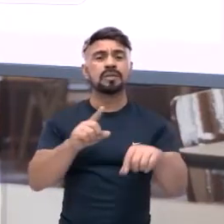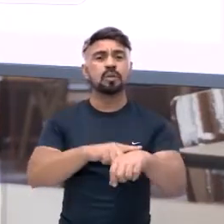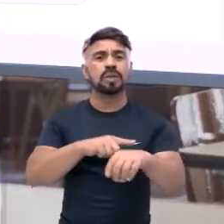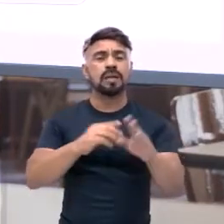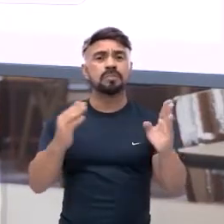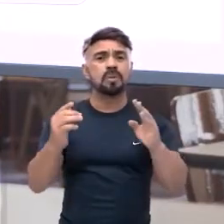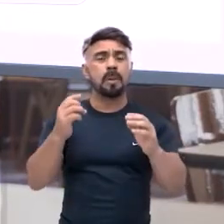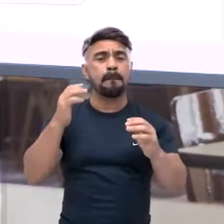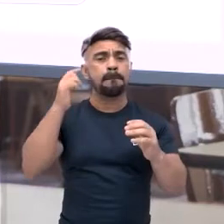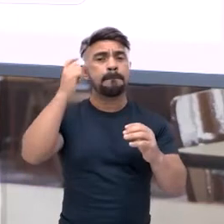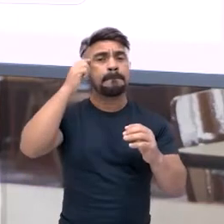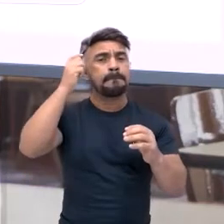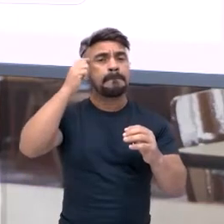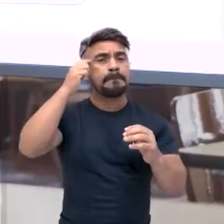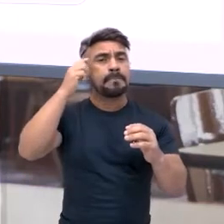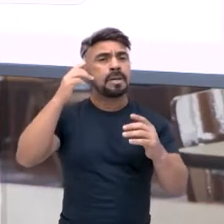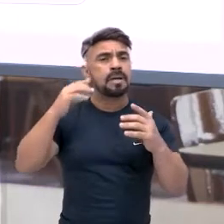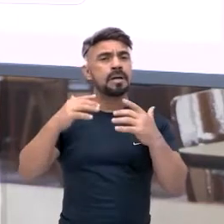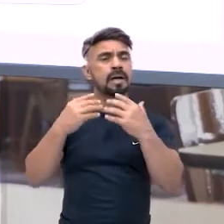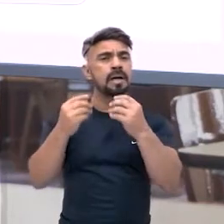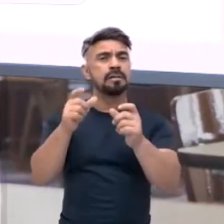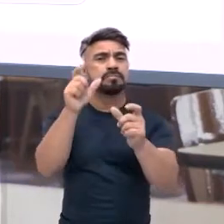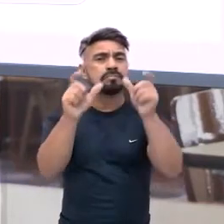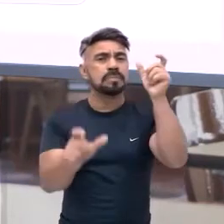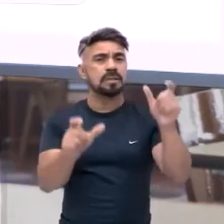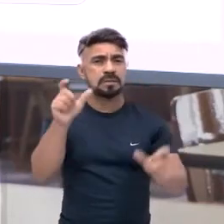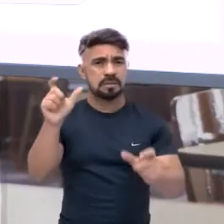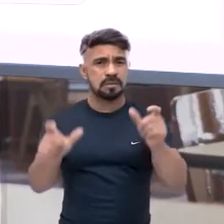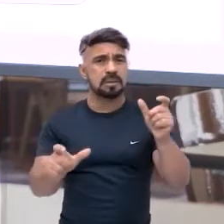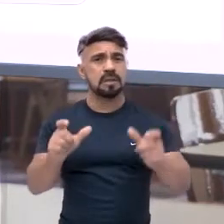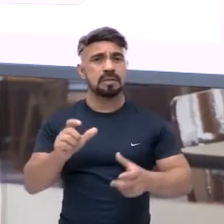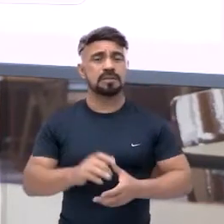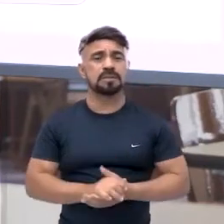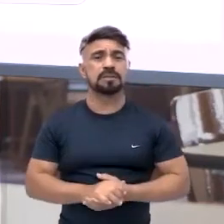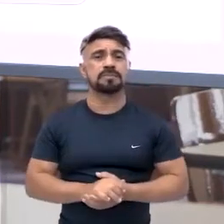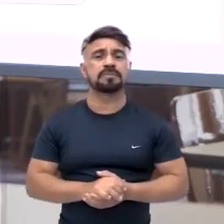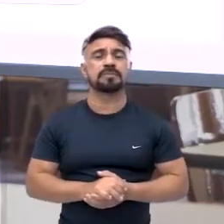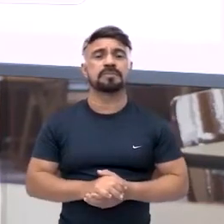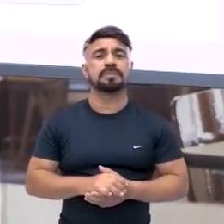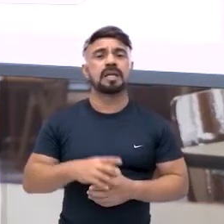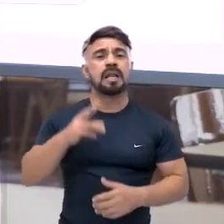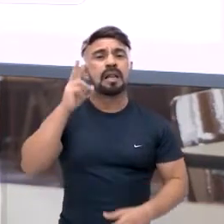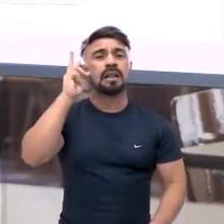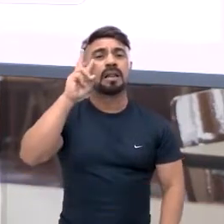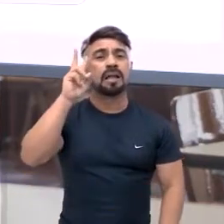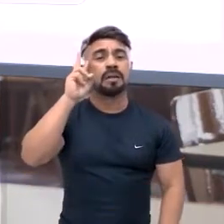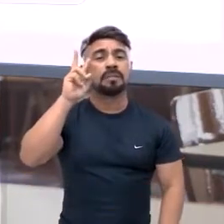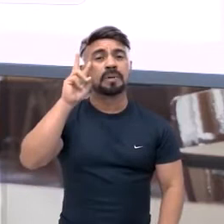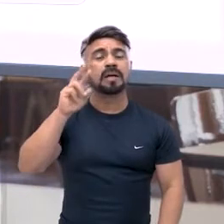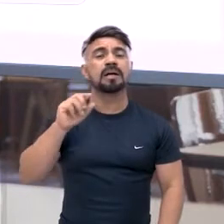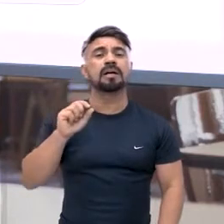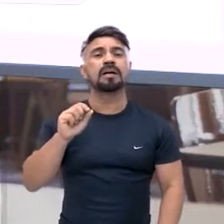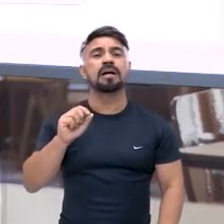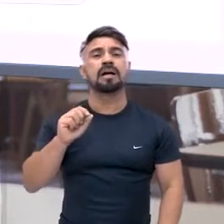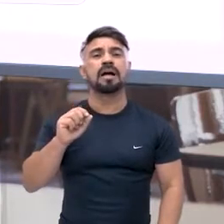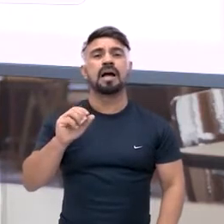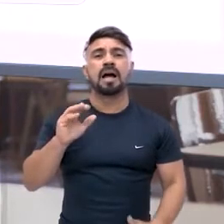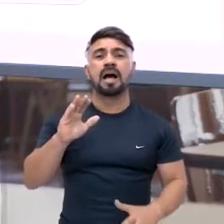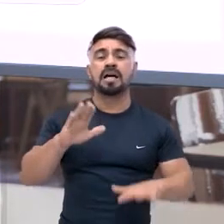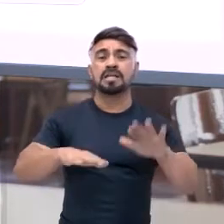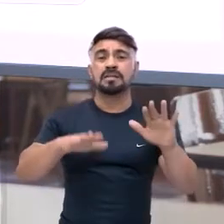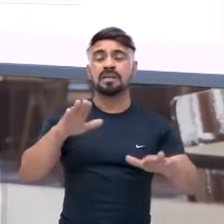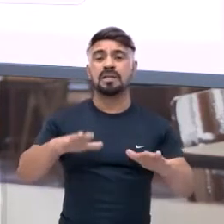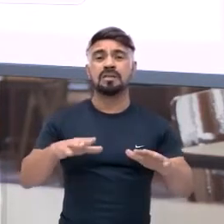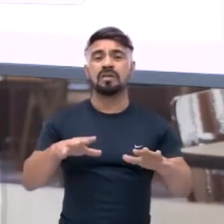tempo psicológico também, que é o tempo das personagens. A gente precisa lembrar que muitas